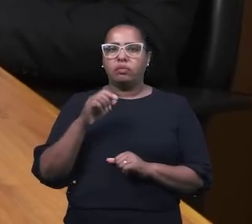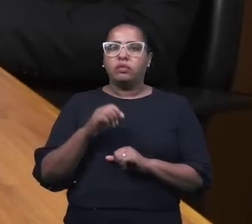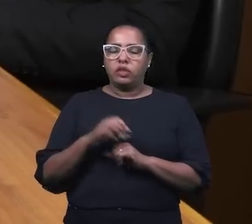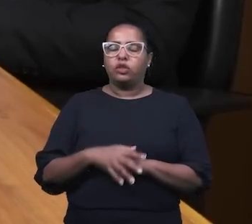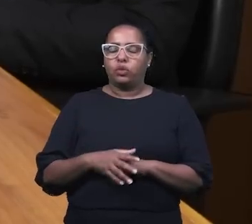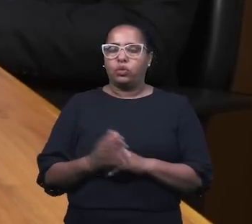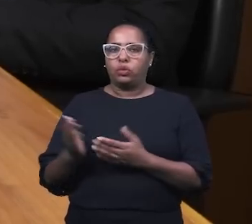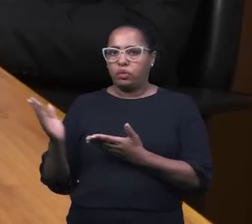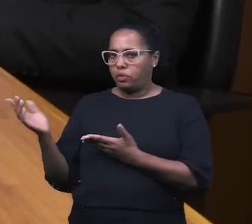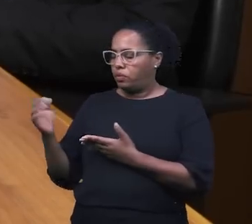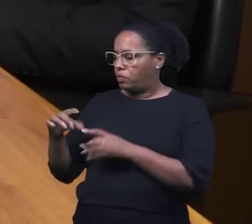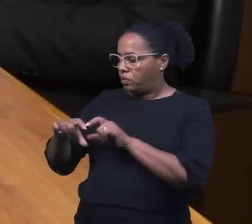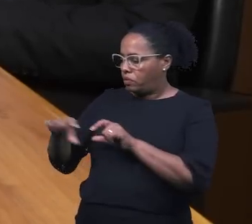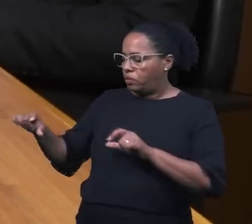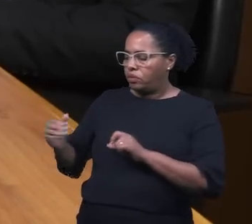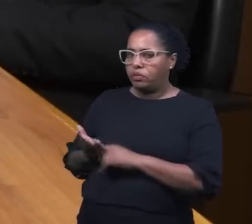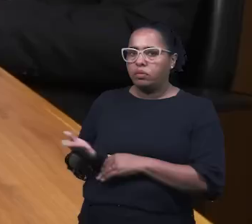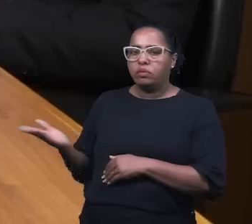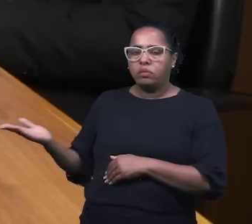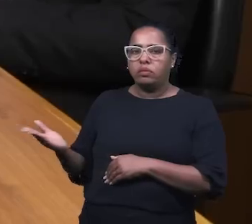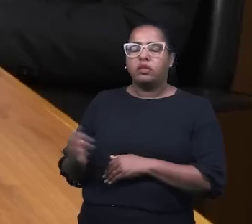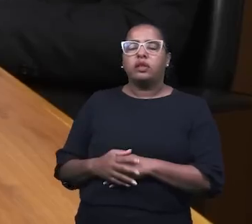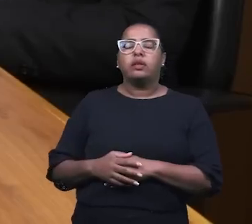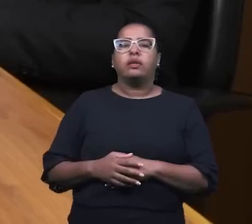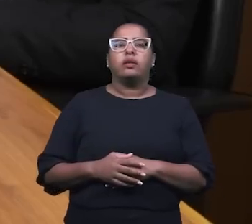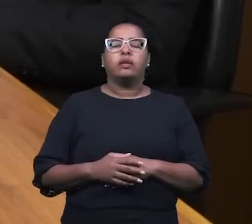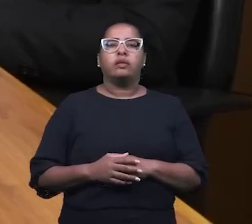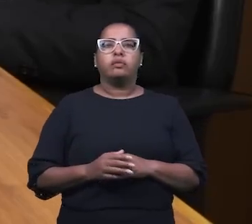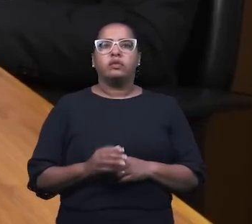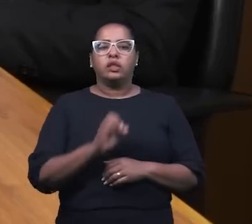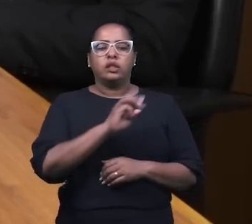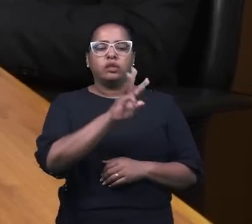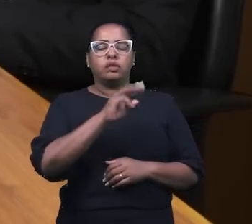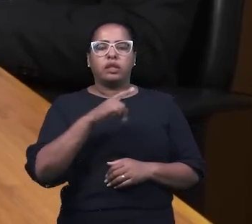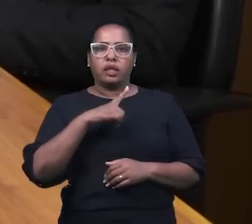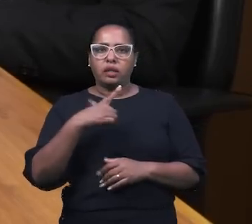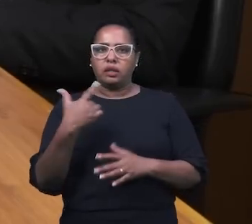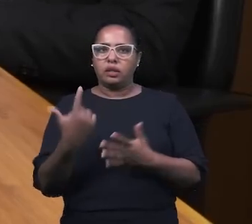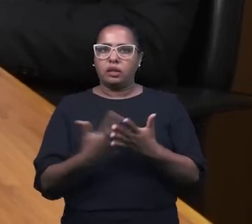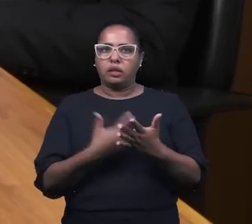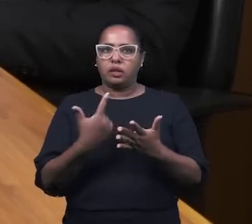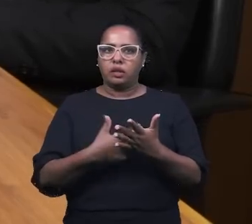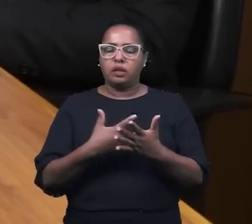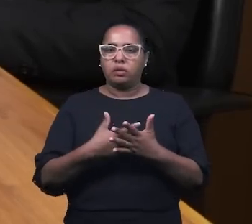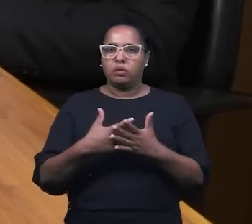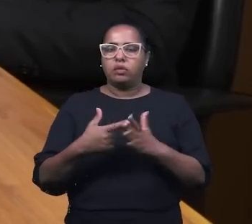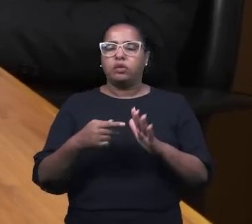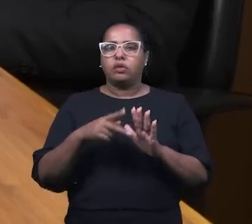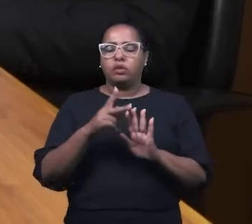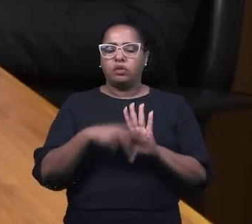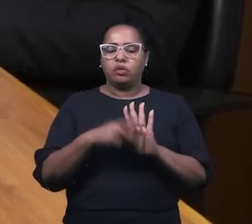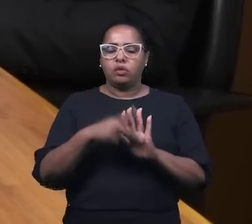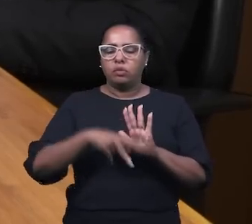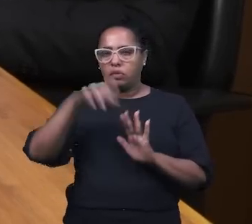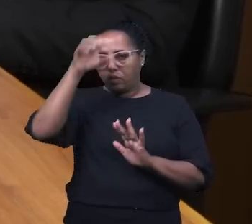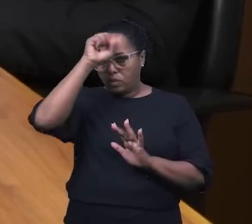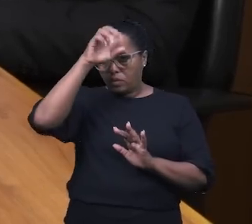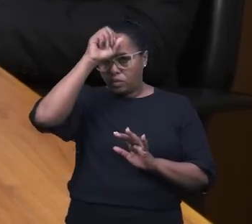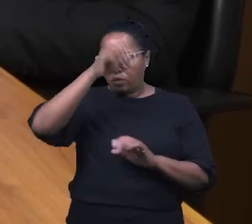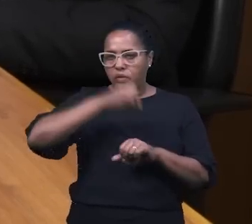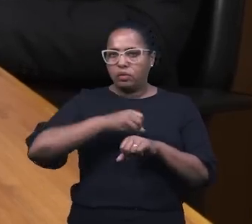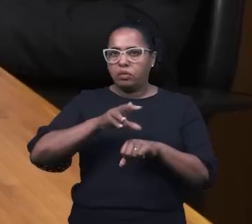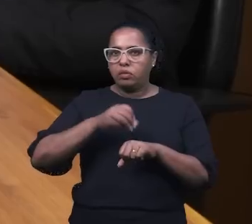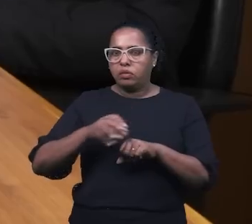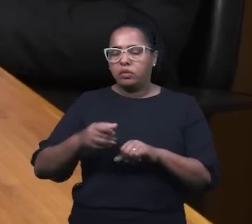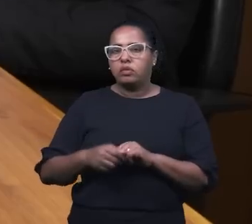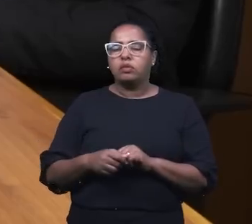site, exatamente. Lá no site tem apostilas, por exemplo, do Projeto Aprendiz, que nós disponibilizamos.